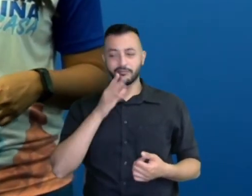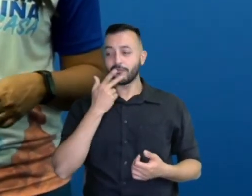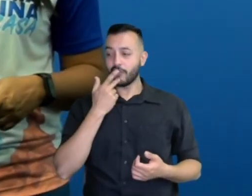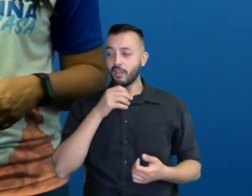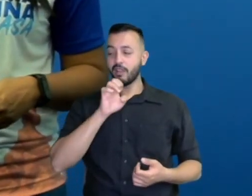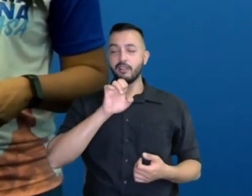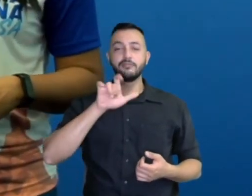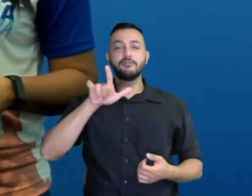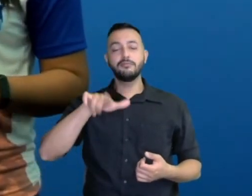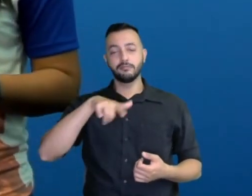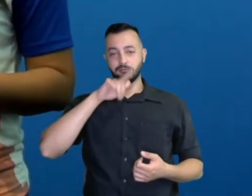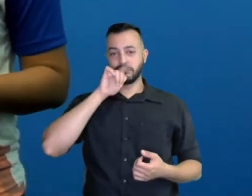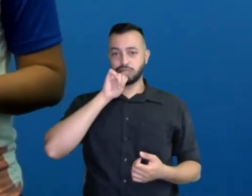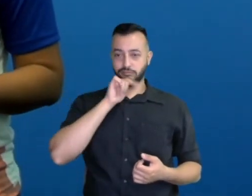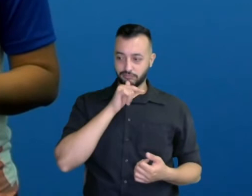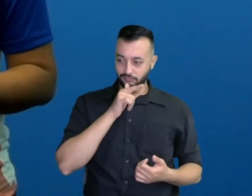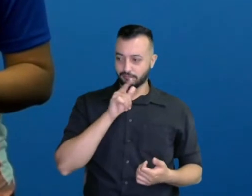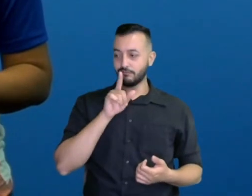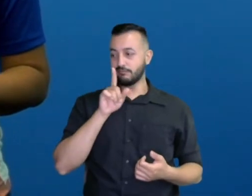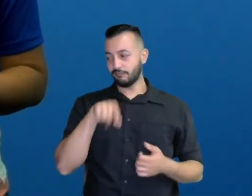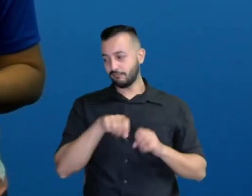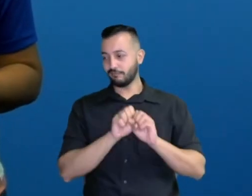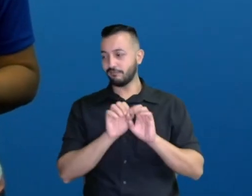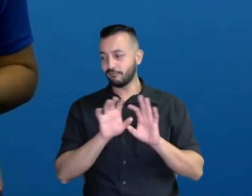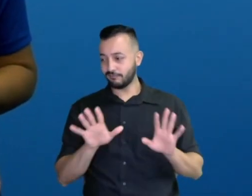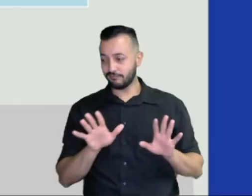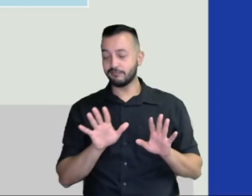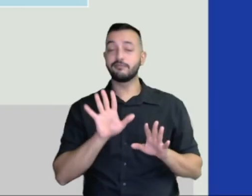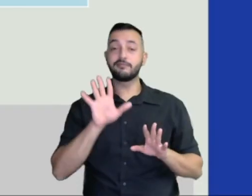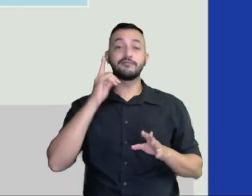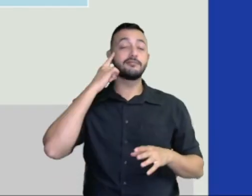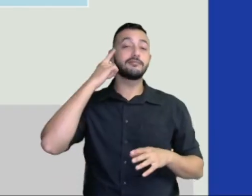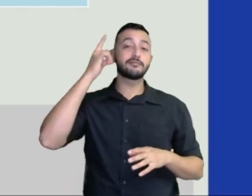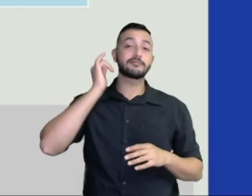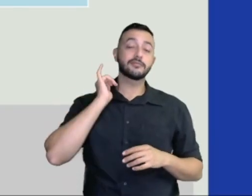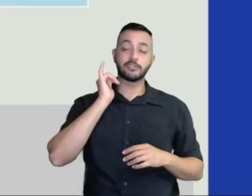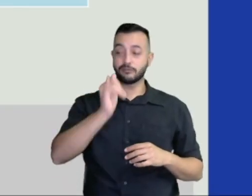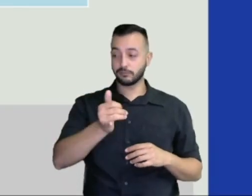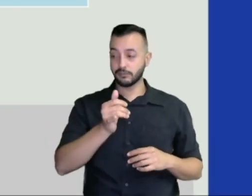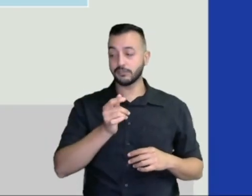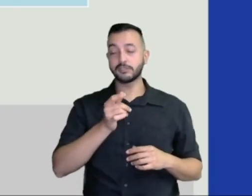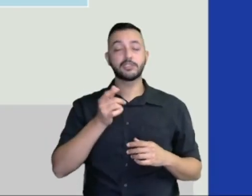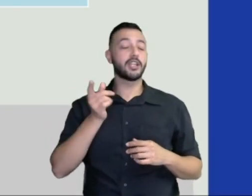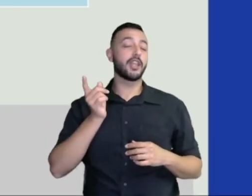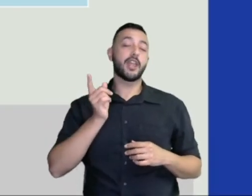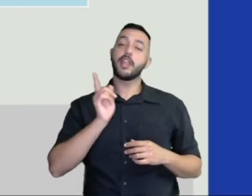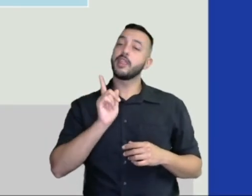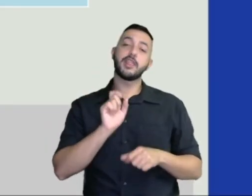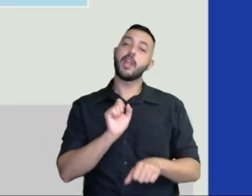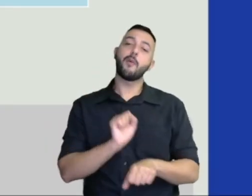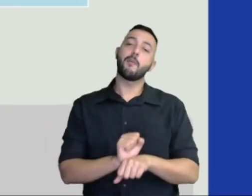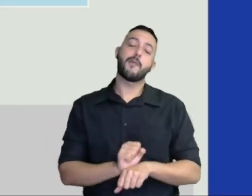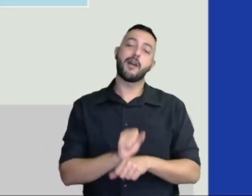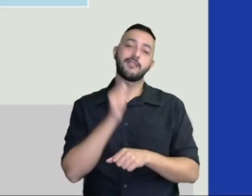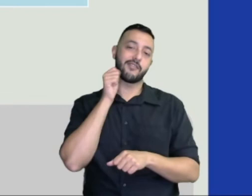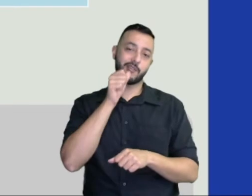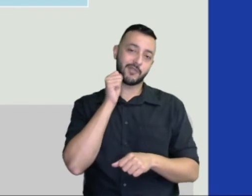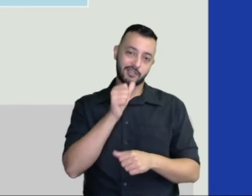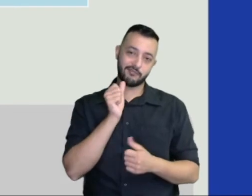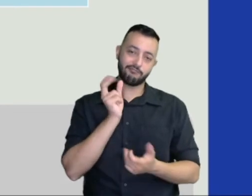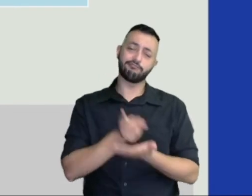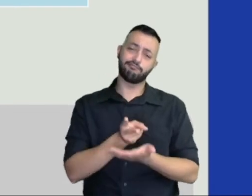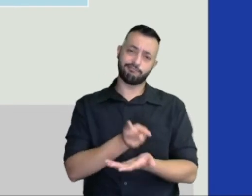água. El água es clara. Só que lembrando, ela não deixa de ser feminina. Então,